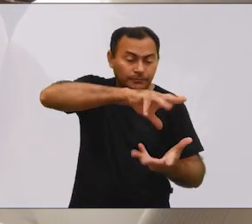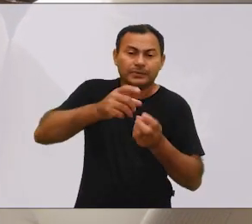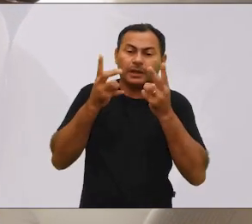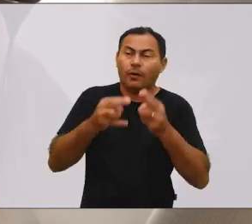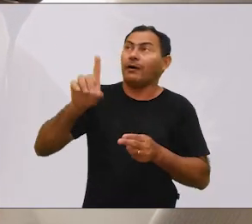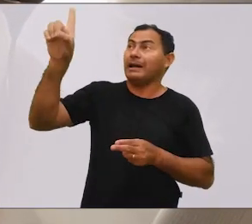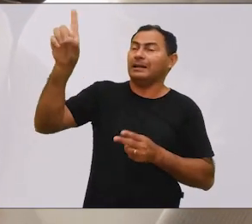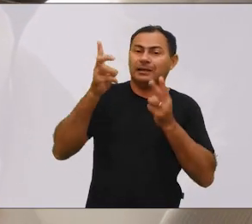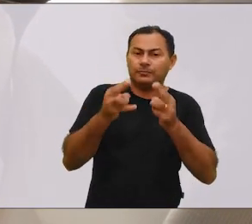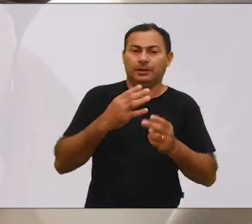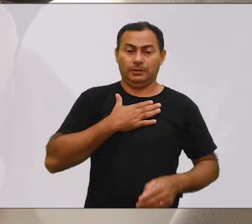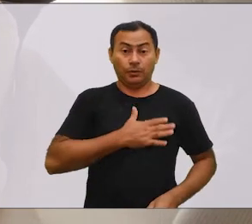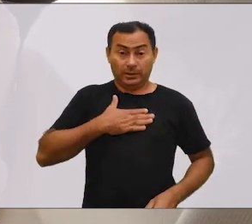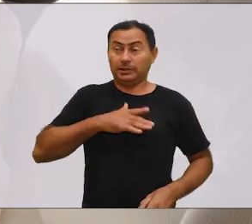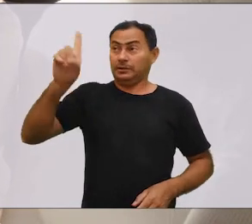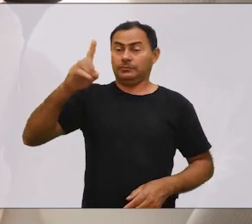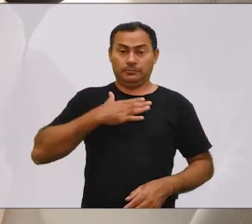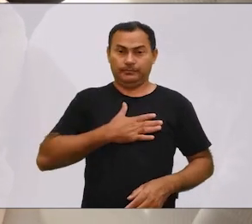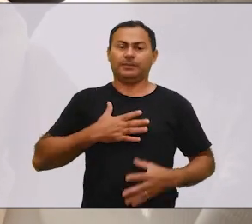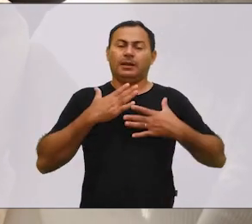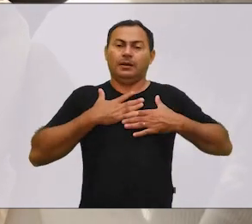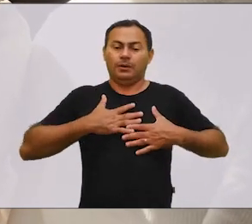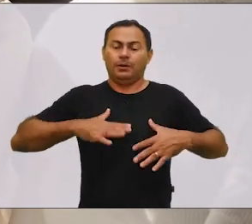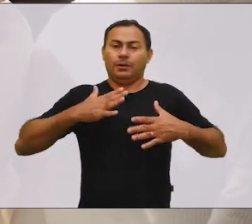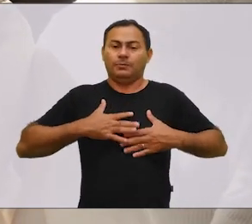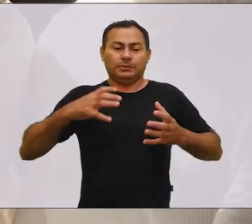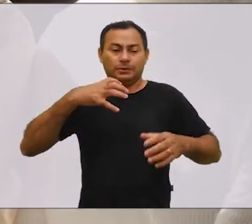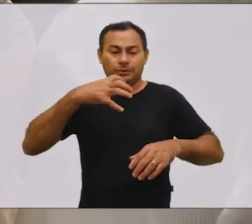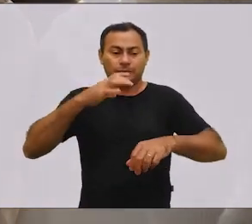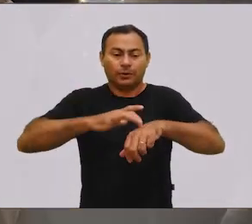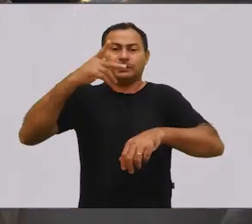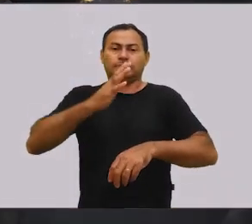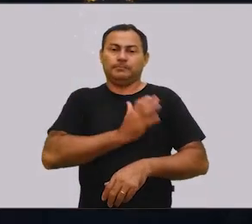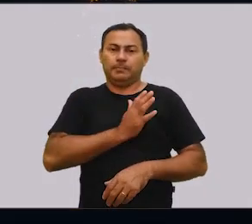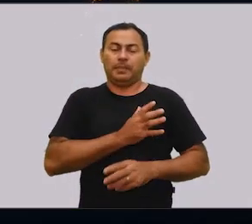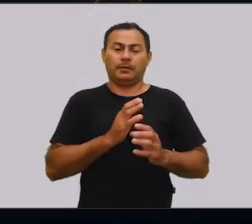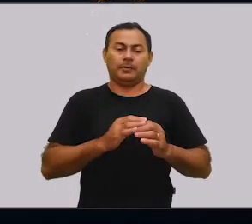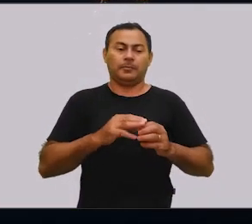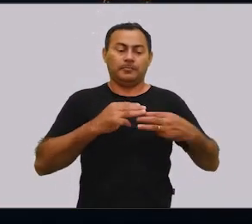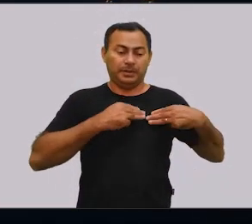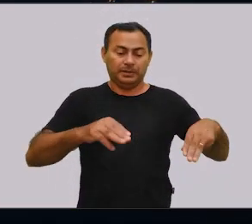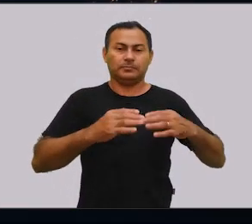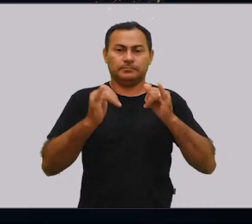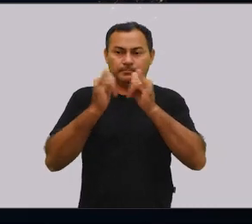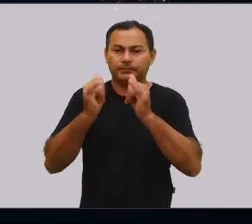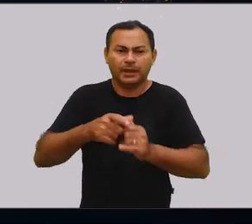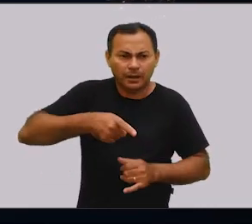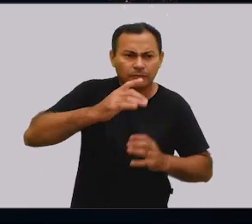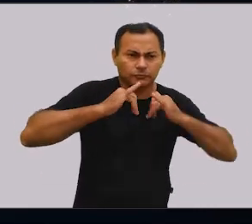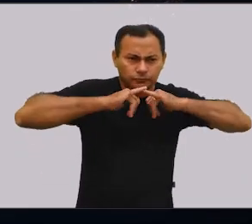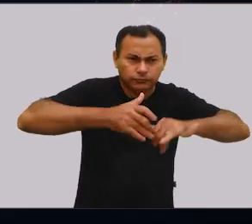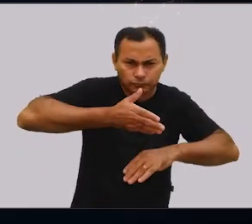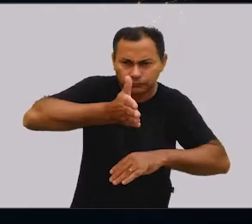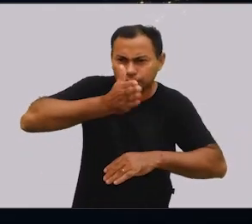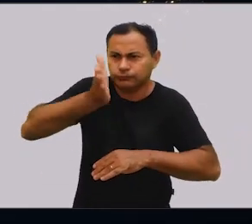iguaizinhos a Ele. Ele gosta disso. Isso o agrada e toca no seu coração. Os ministros da reconciliação que saem pelo